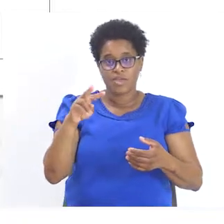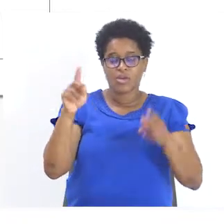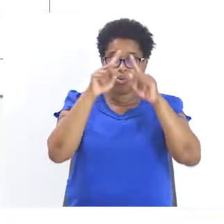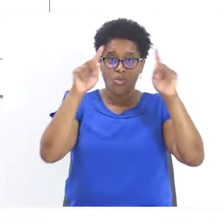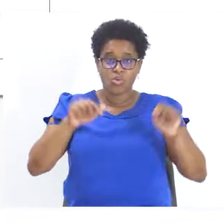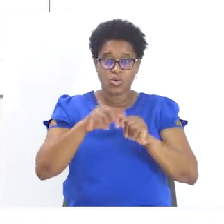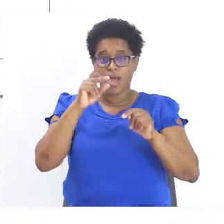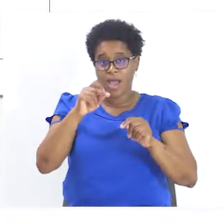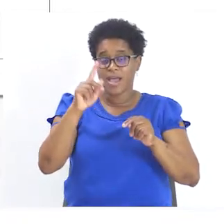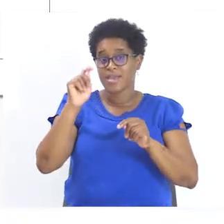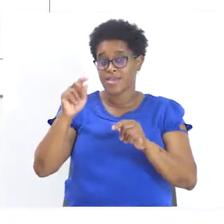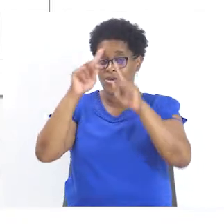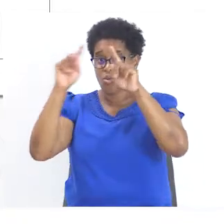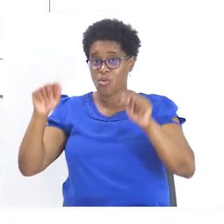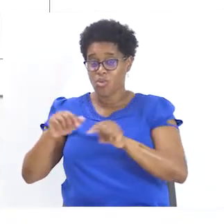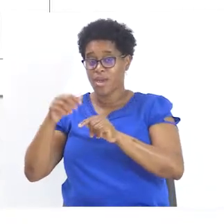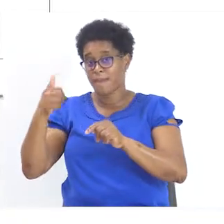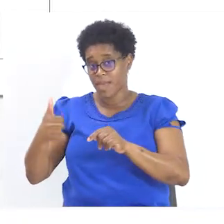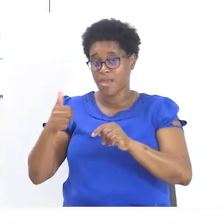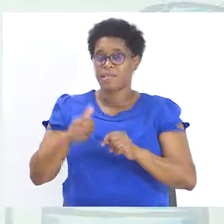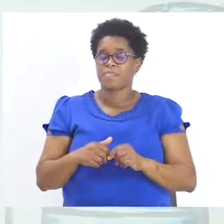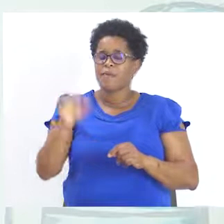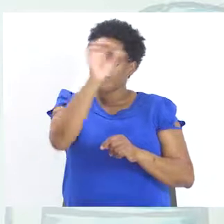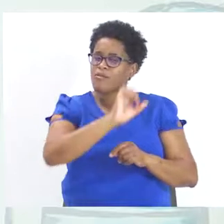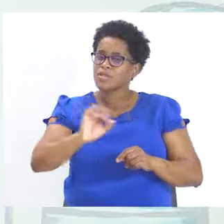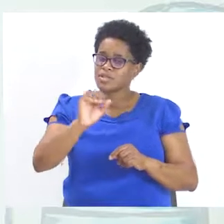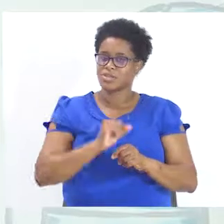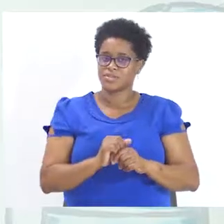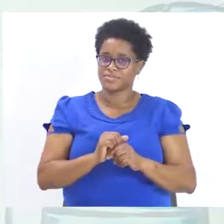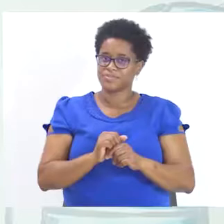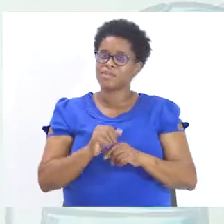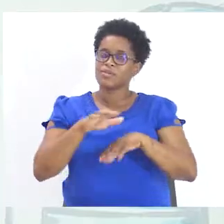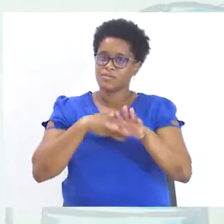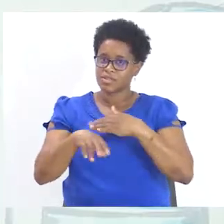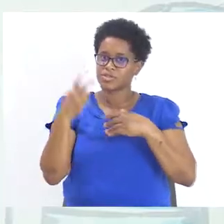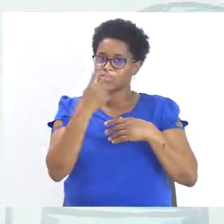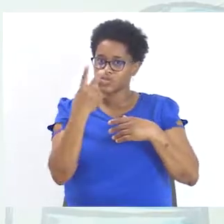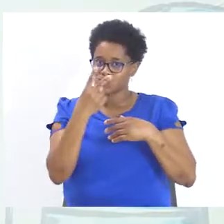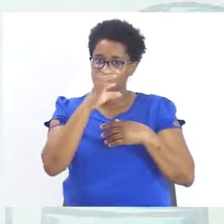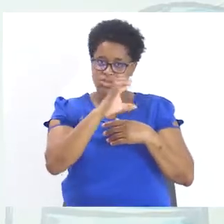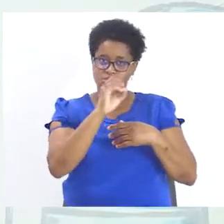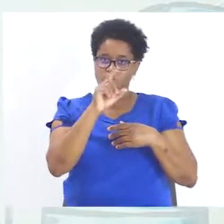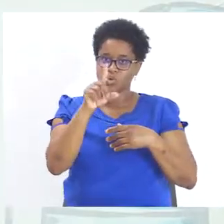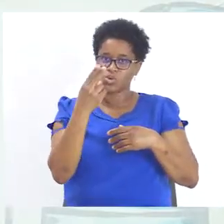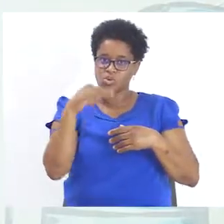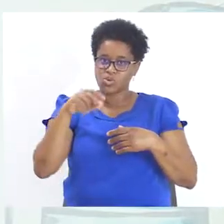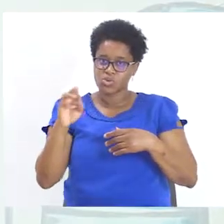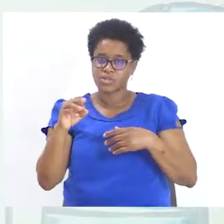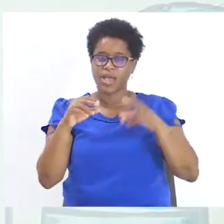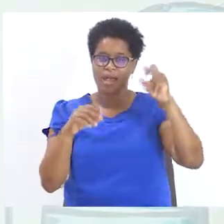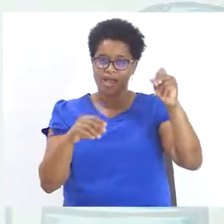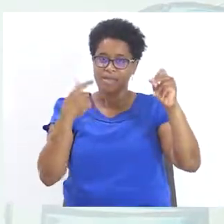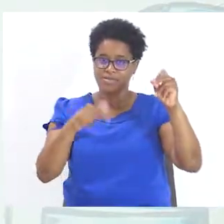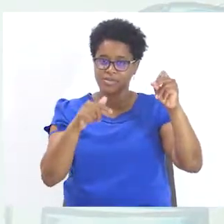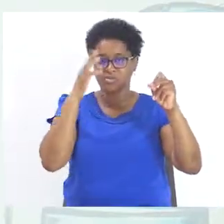Coluna A e coluna B. Vocês vão passar essas duas colunas. Na coluna A